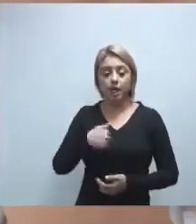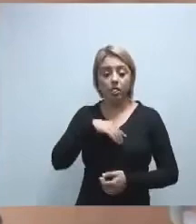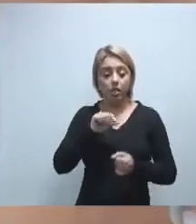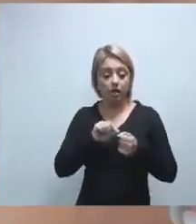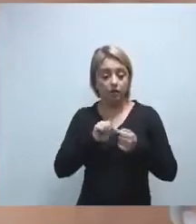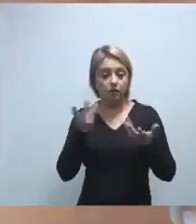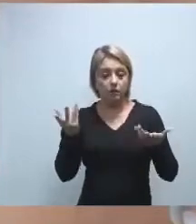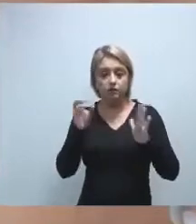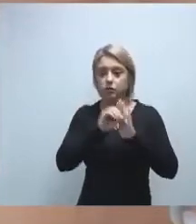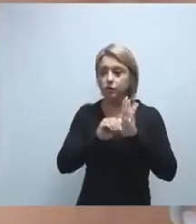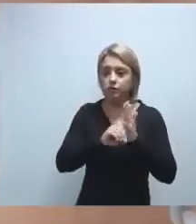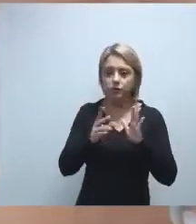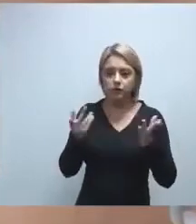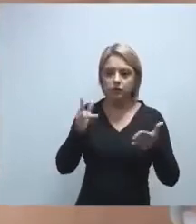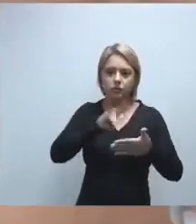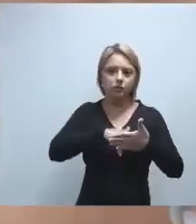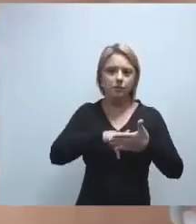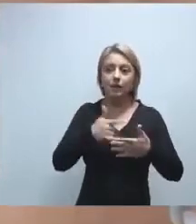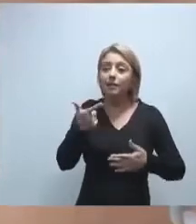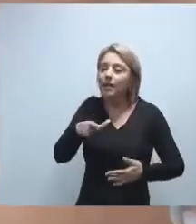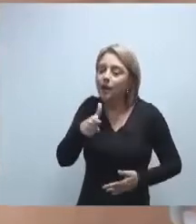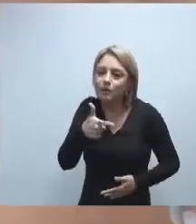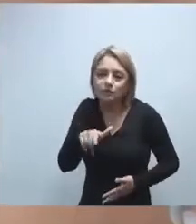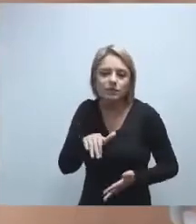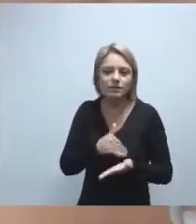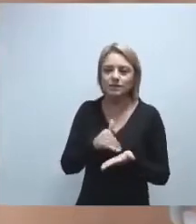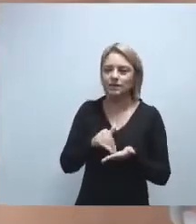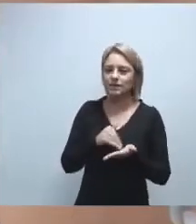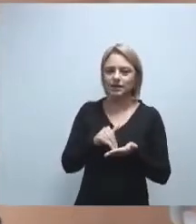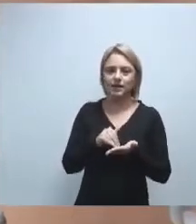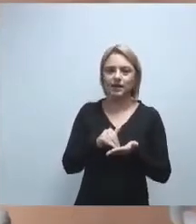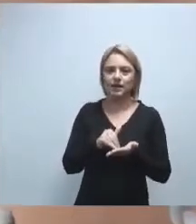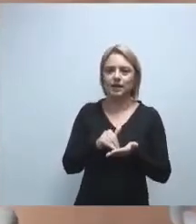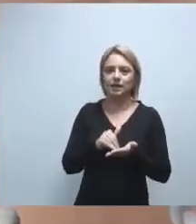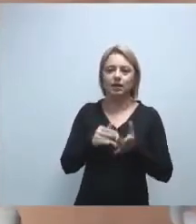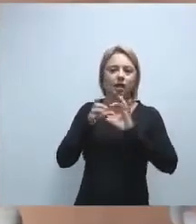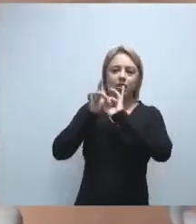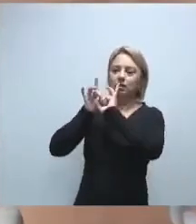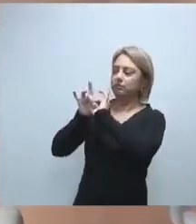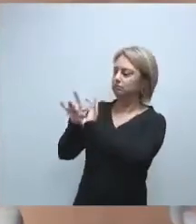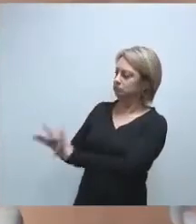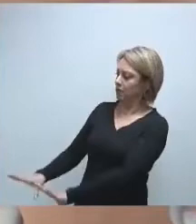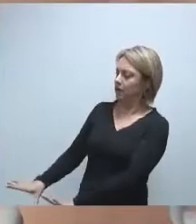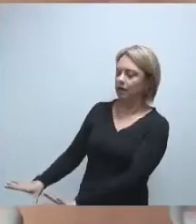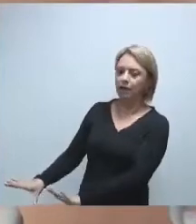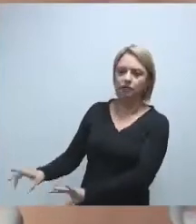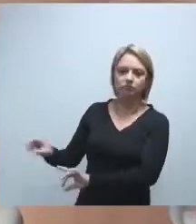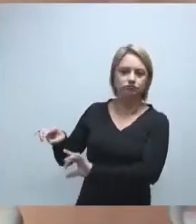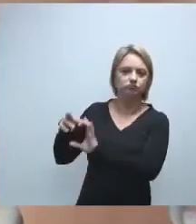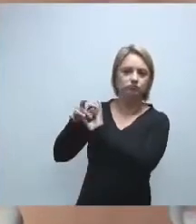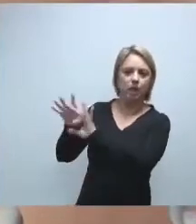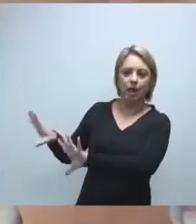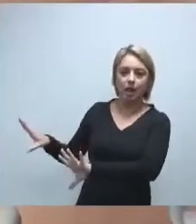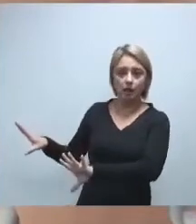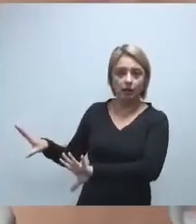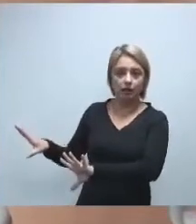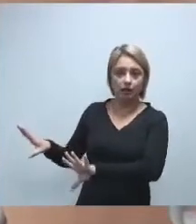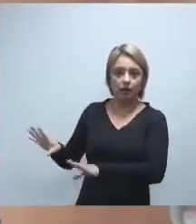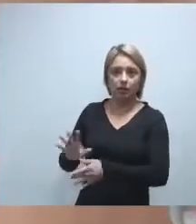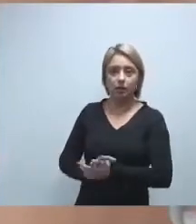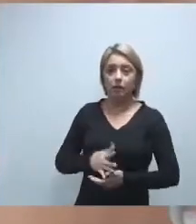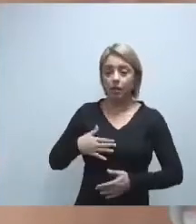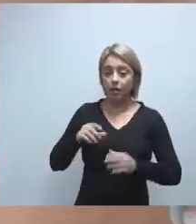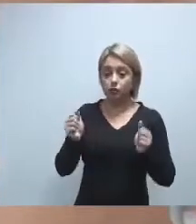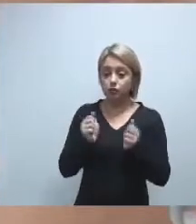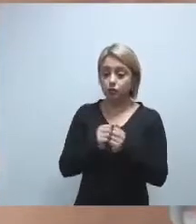fazemos não havia secretária era abandonado lá no meio do mar a meio do mato com a